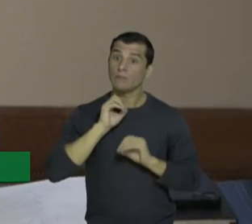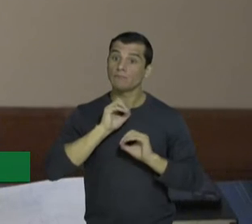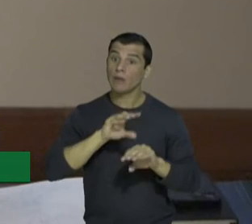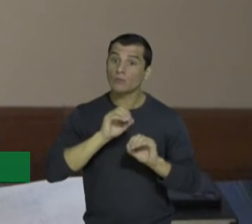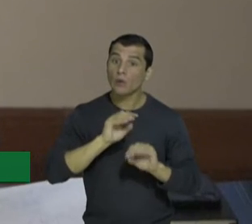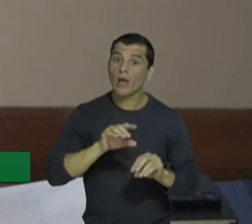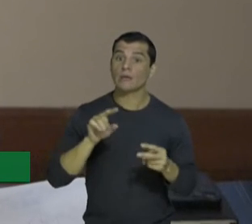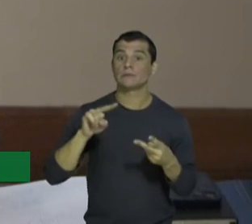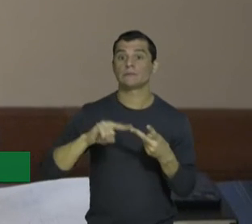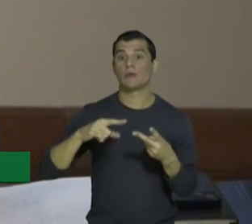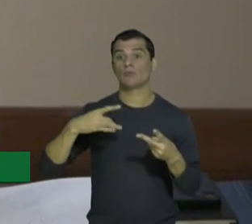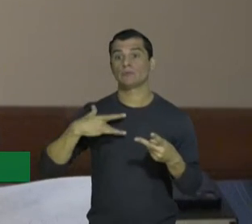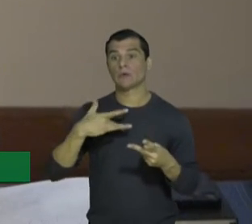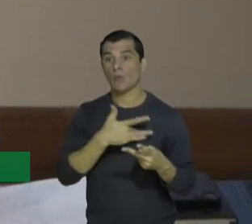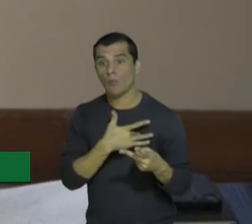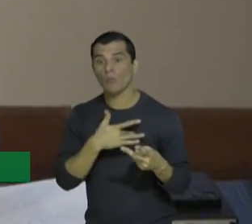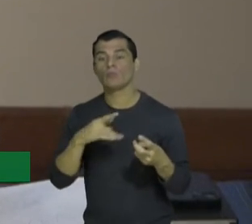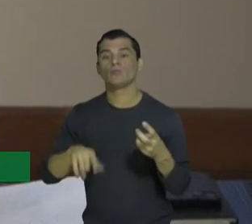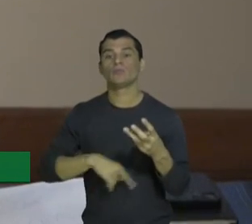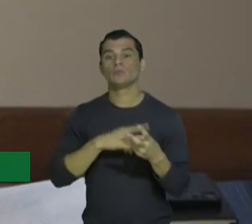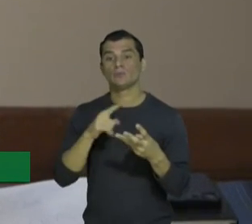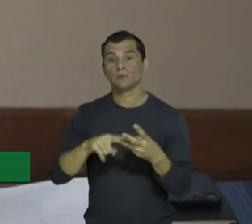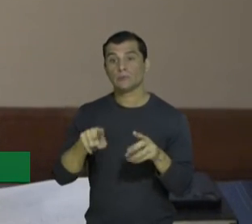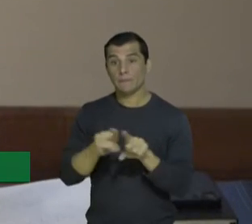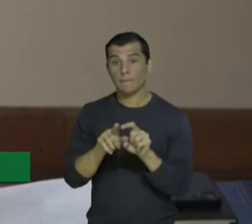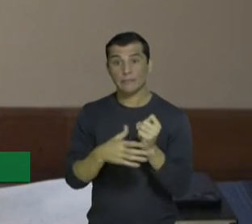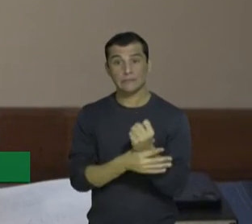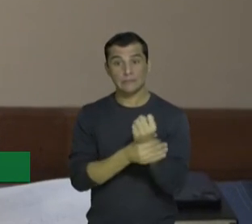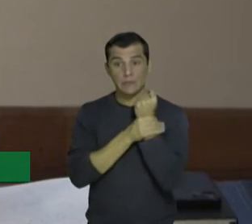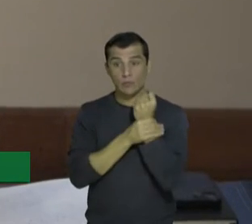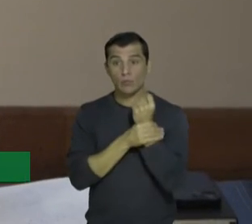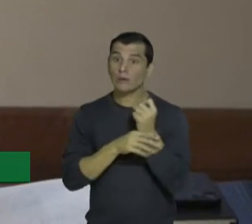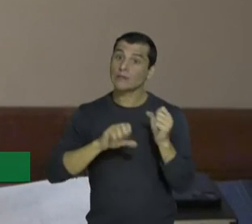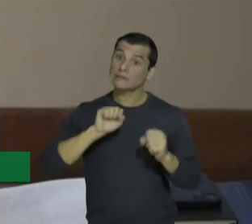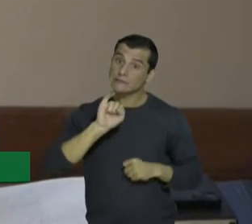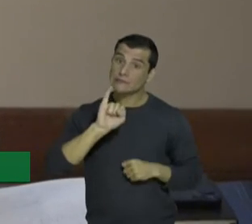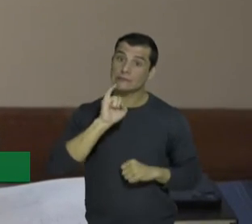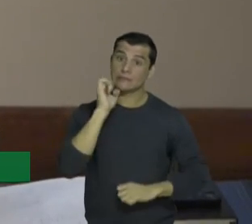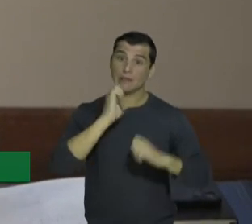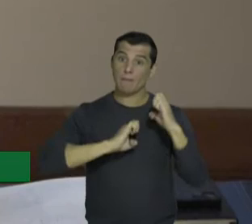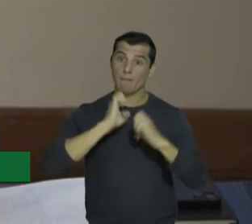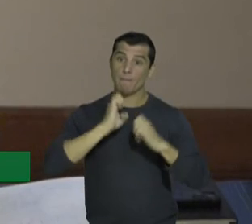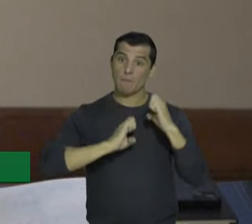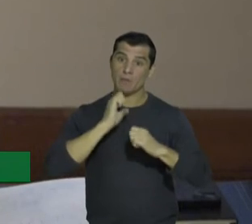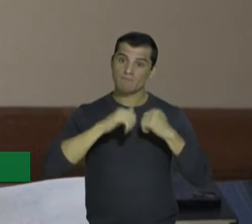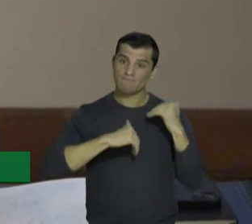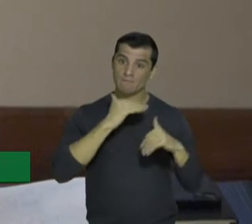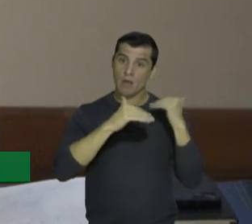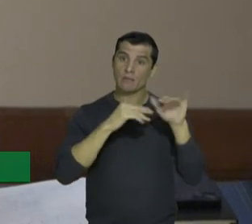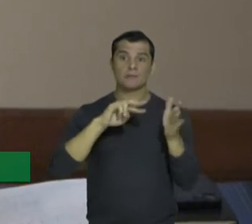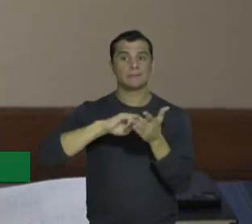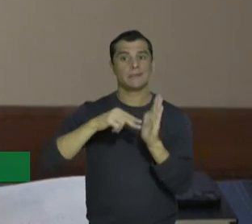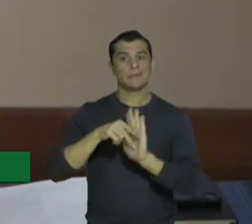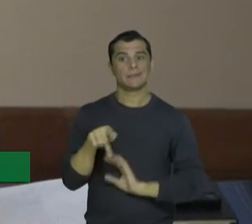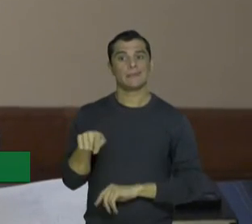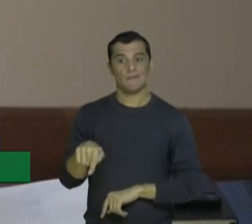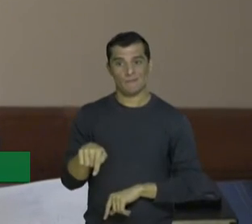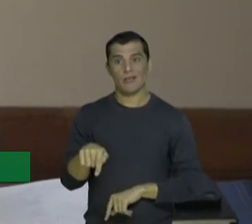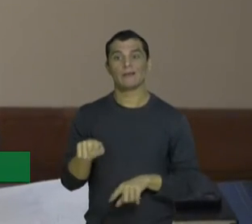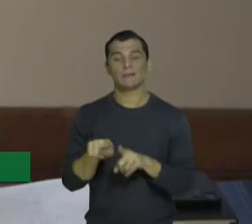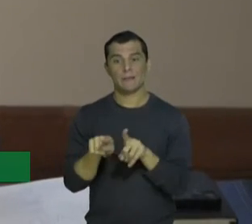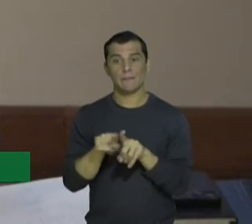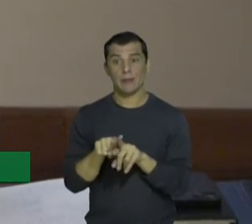saúde e uma comunidade que tem segurança isso é fundamental pro desenvolvimento do cidadão a nossa